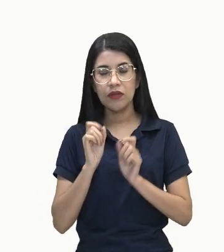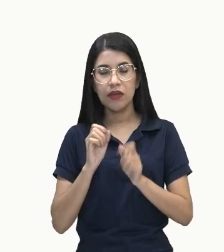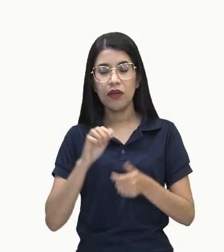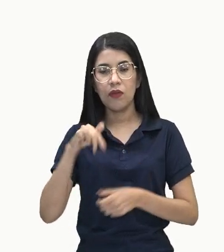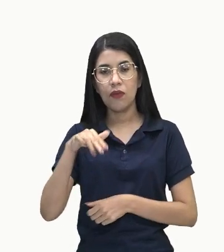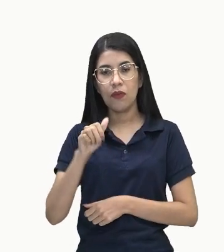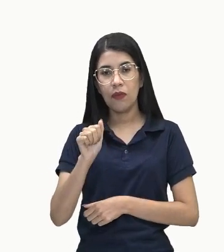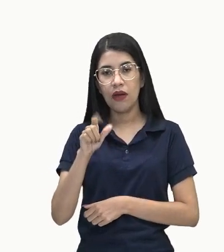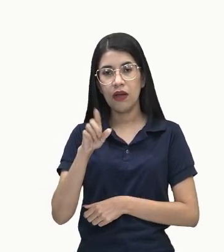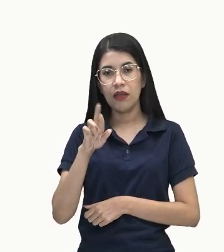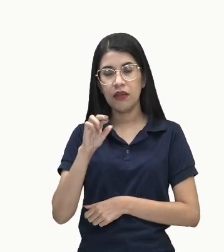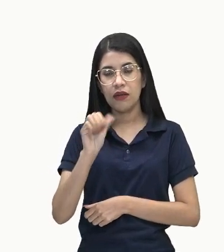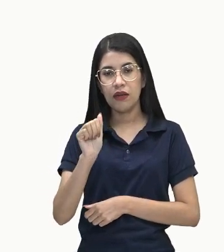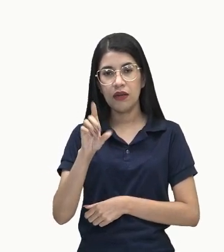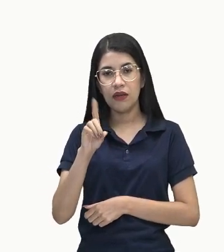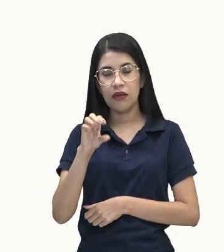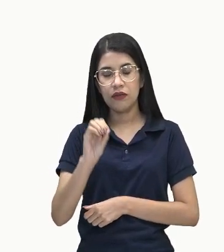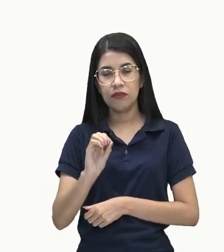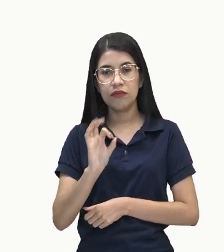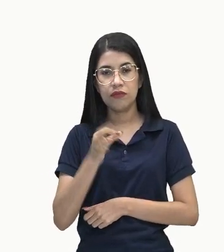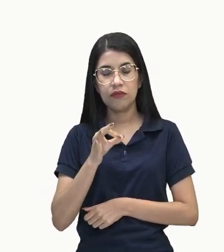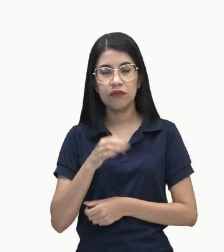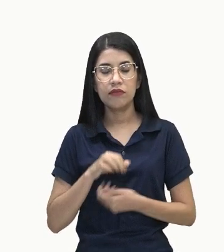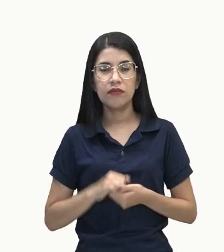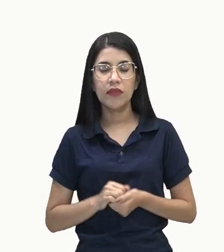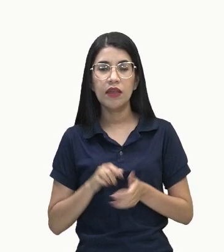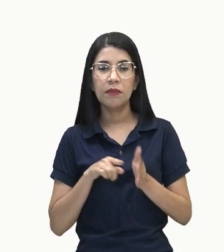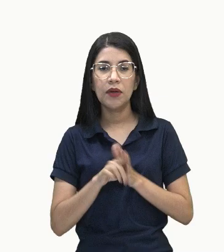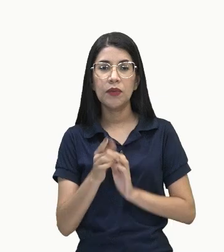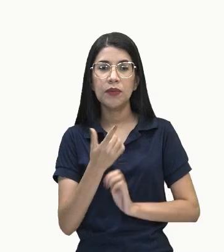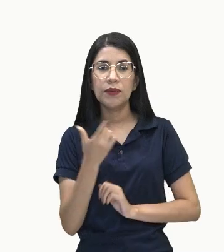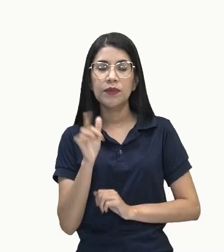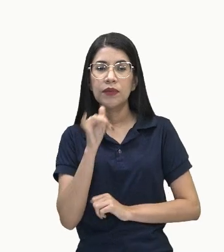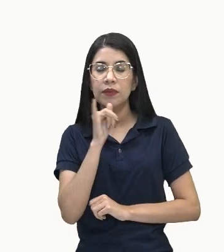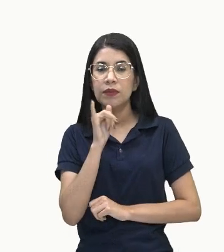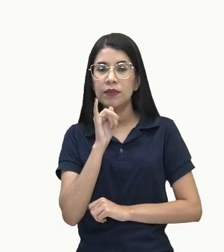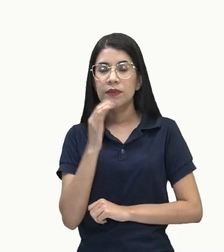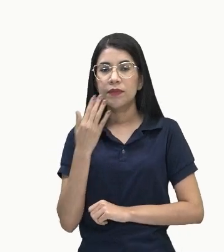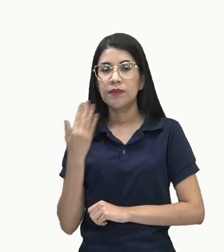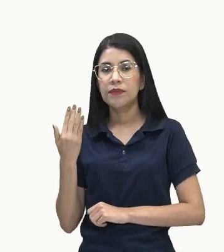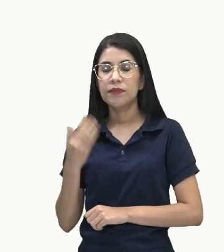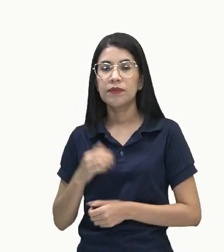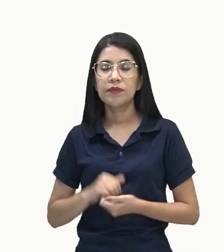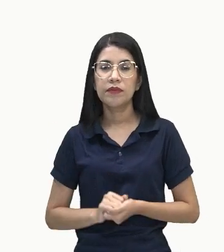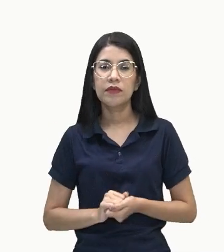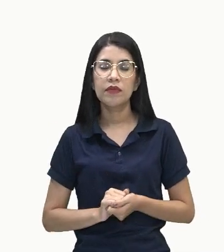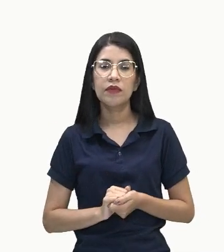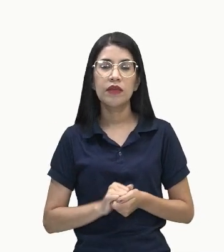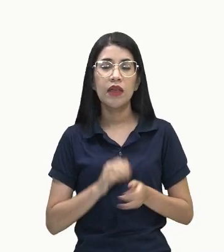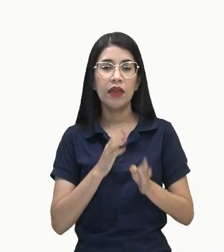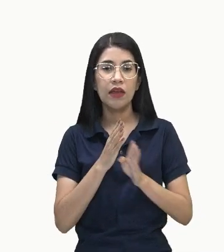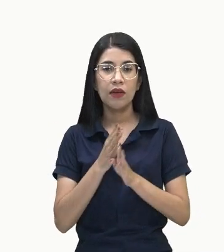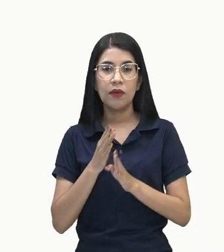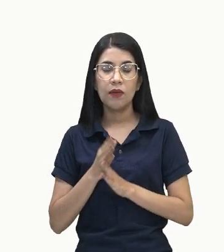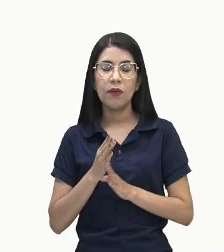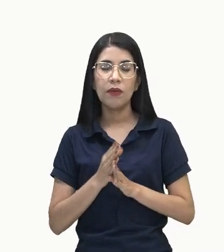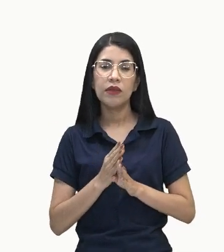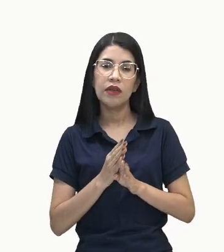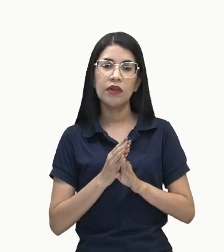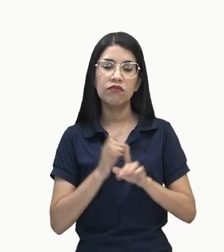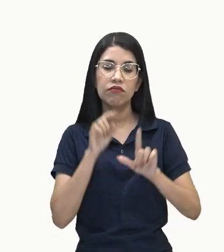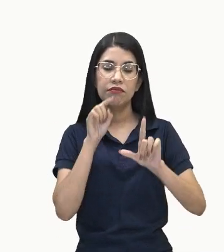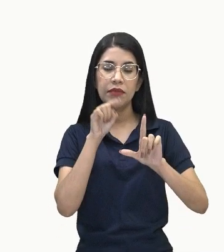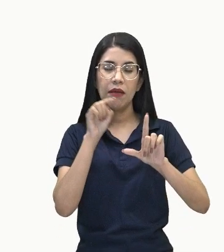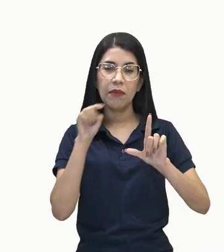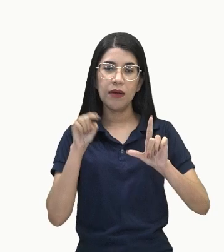o quadrado. Tá legal? Bora mais uma questão? Mais um exemplo? Olha só. Encontrando pontos e formando figuras no